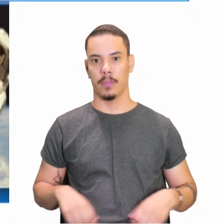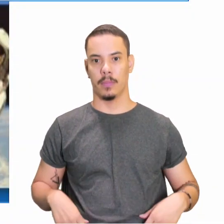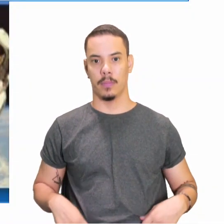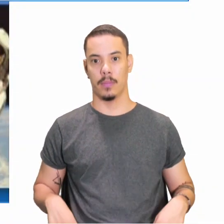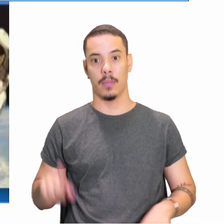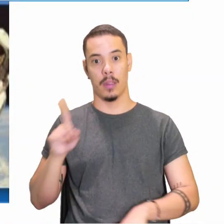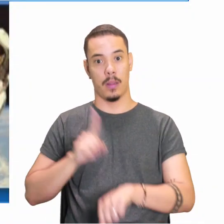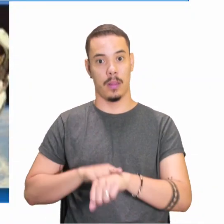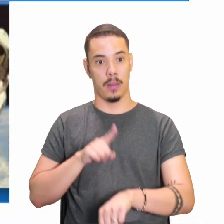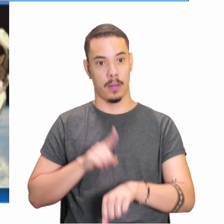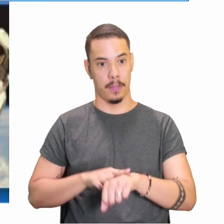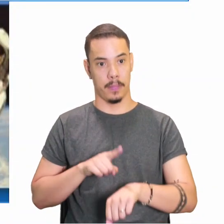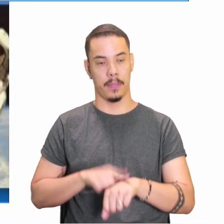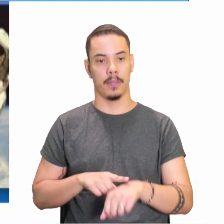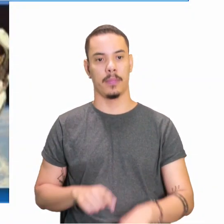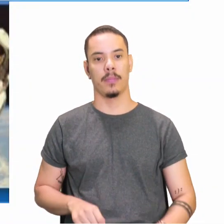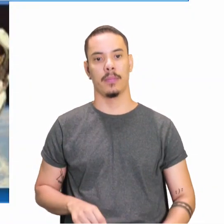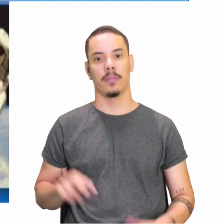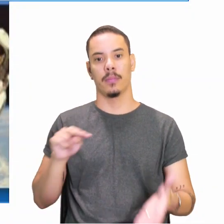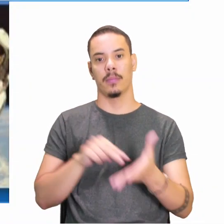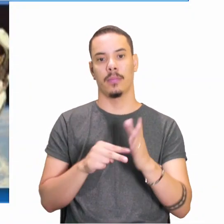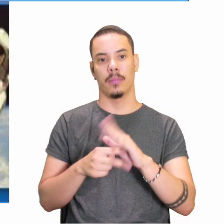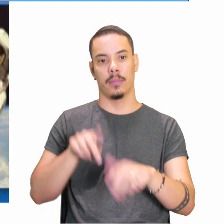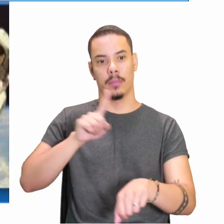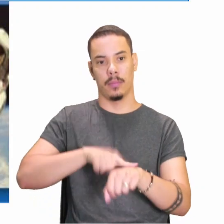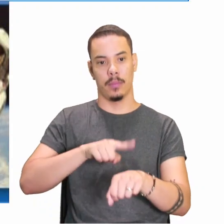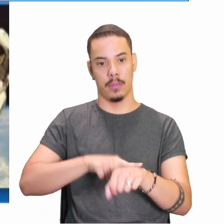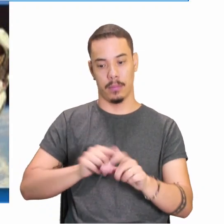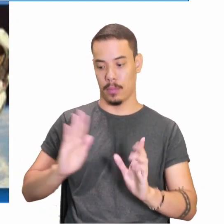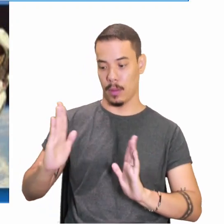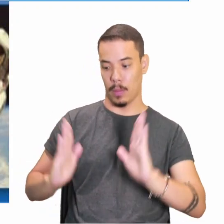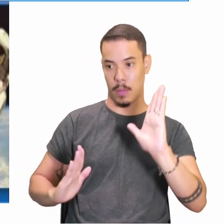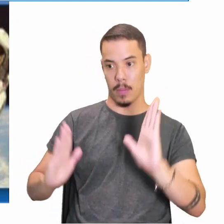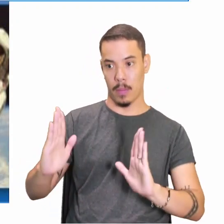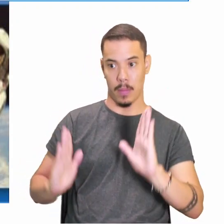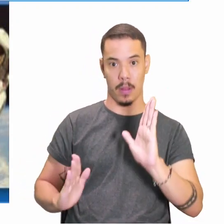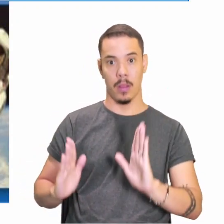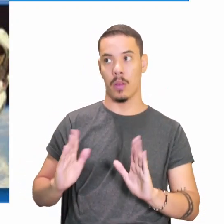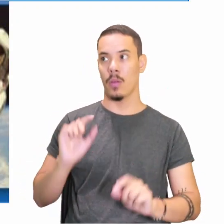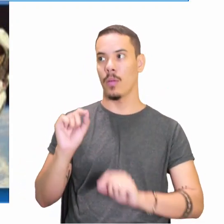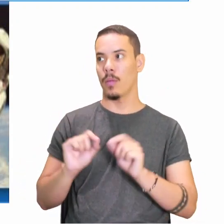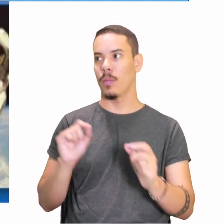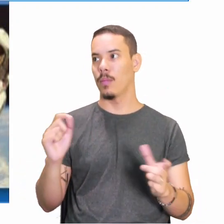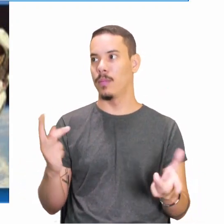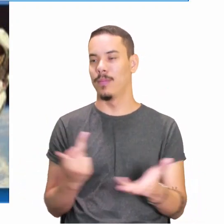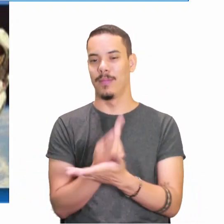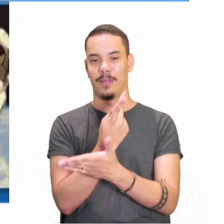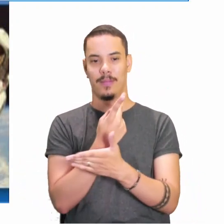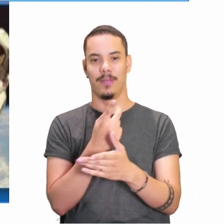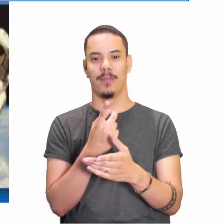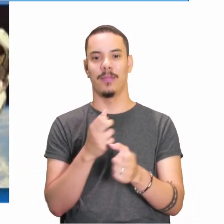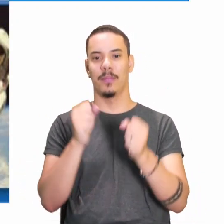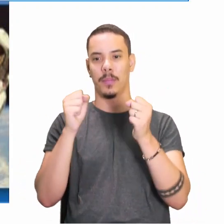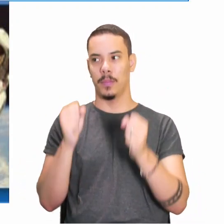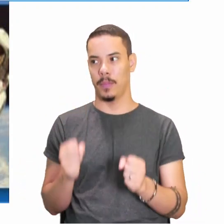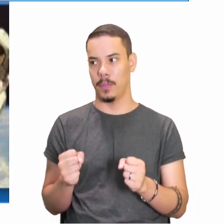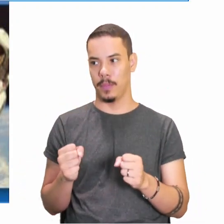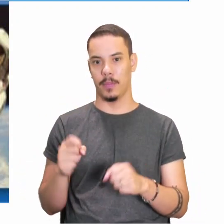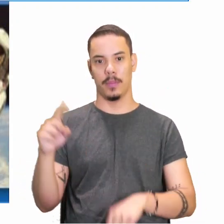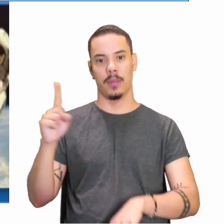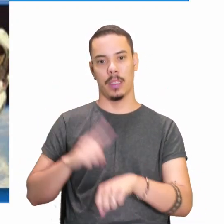tempo. O tempo é o intervalo, né, em que os fatos ocorrem. Pode ser um